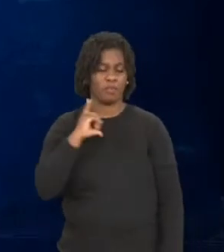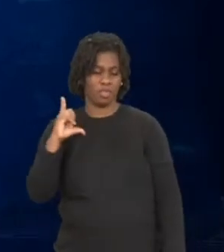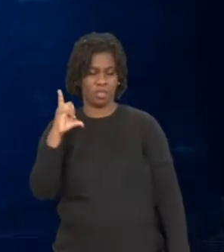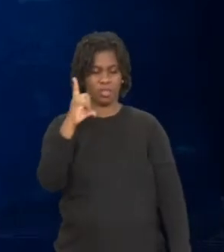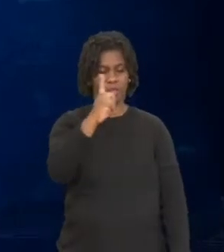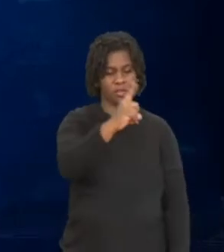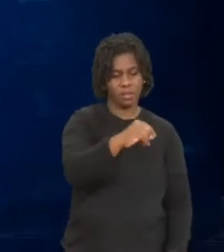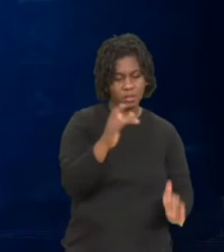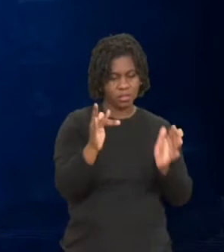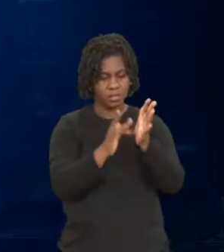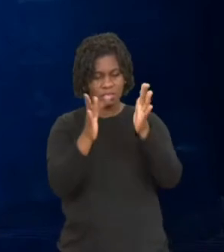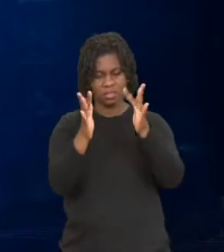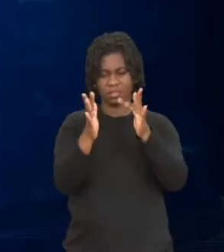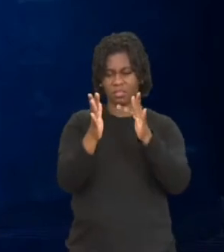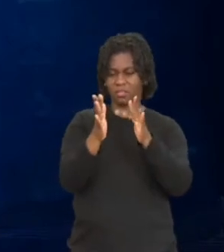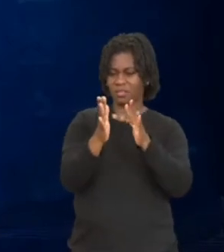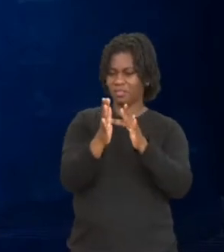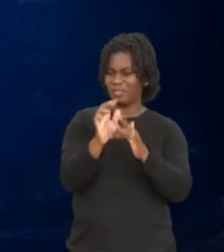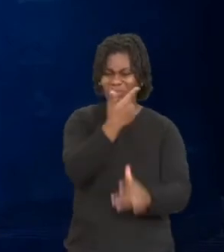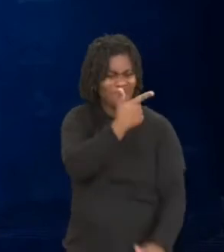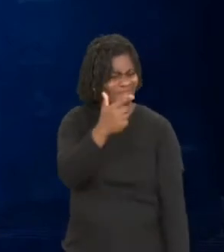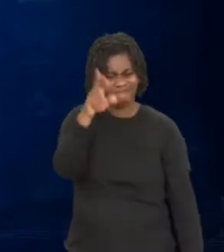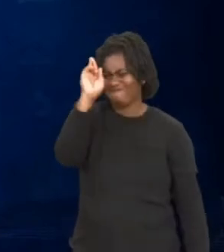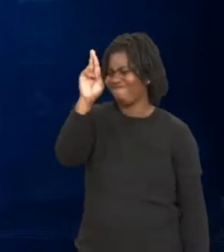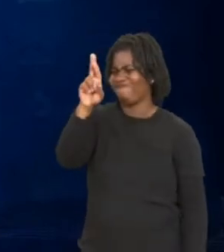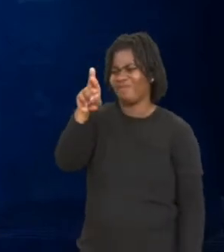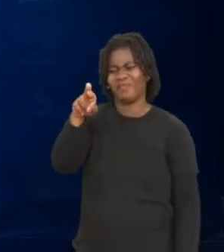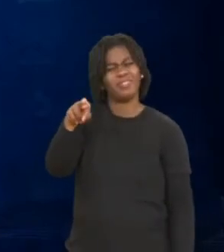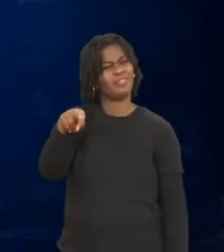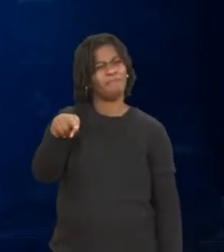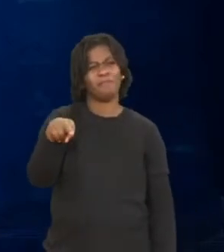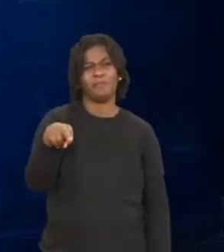Jesus, não tem razão.